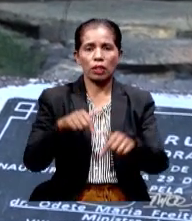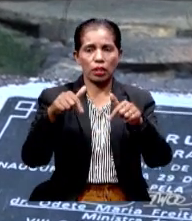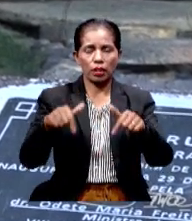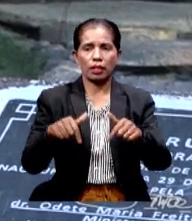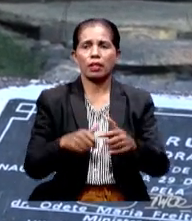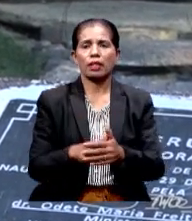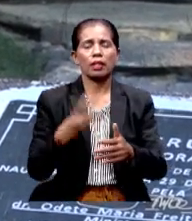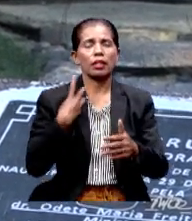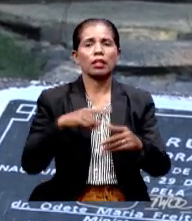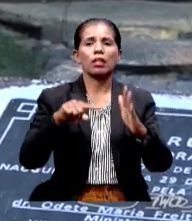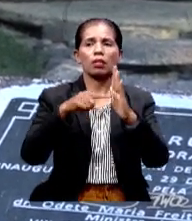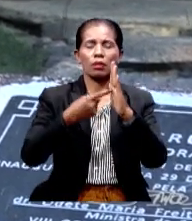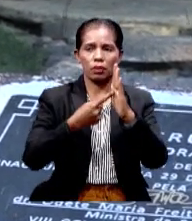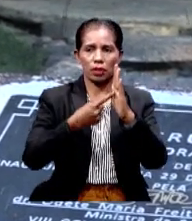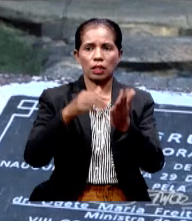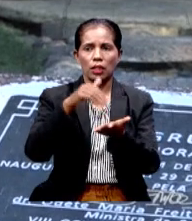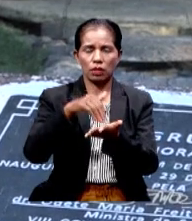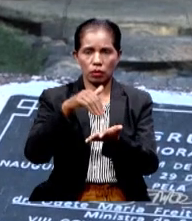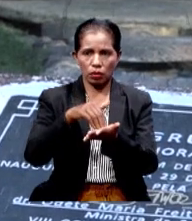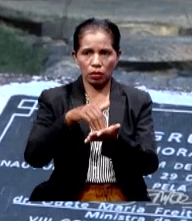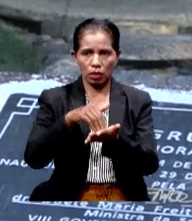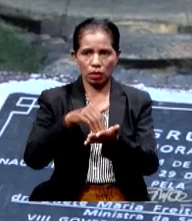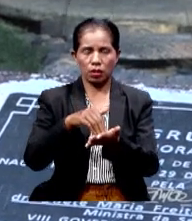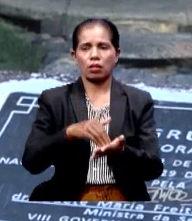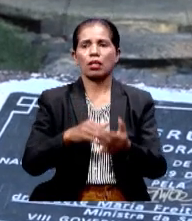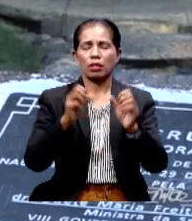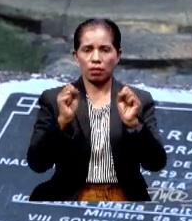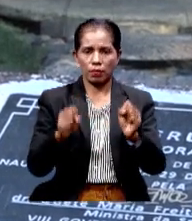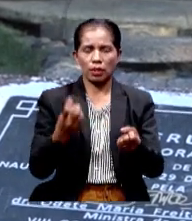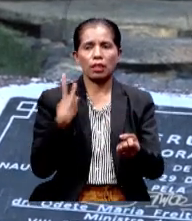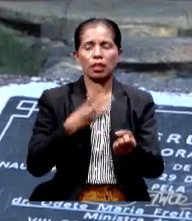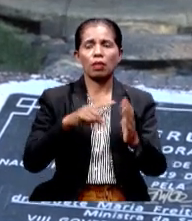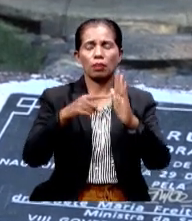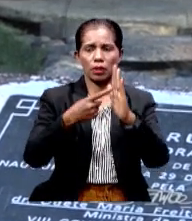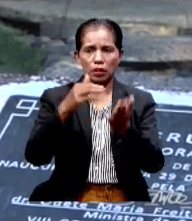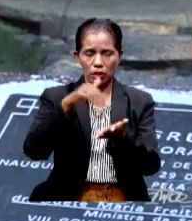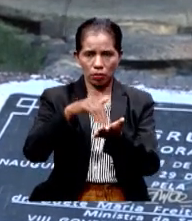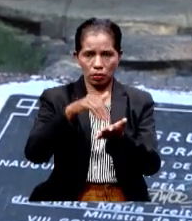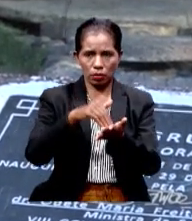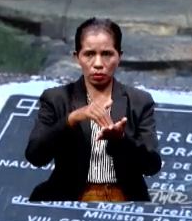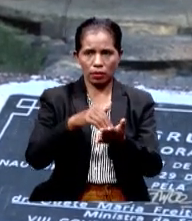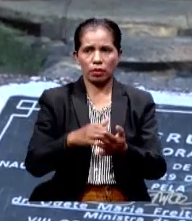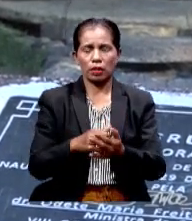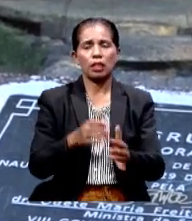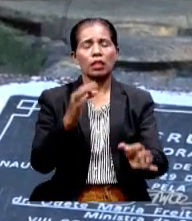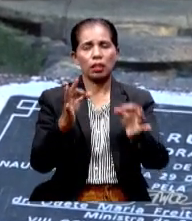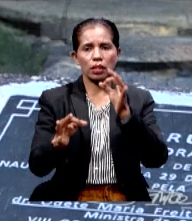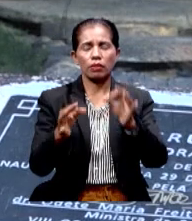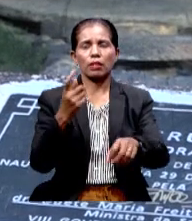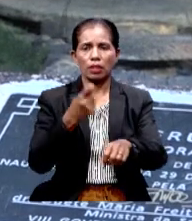Ita se komes ho estudo viabilidade ruma nebe maka karek iha